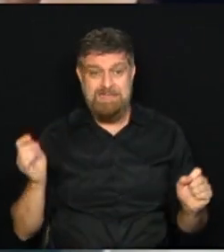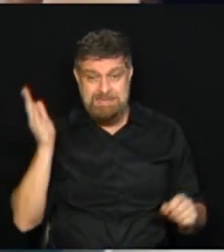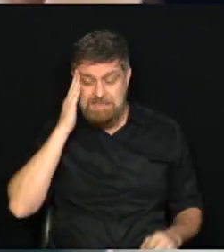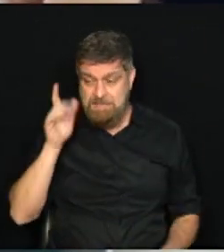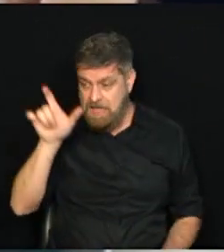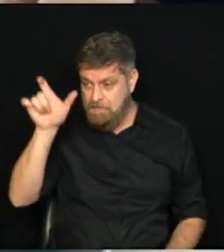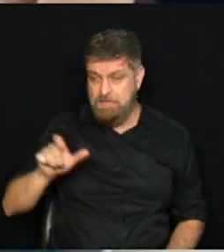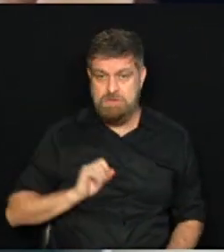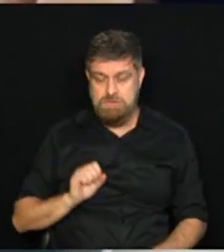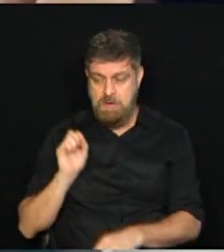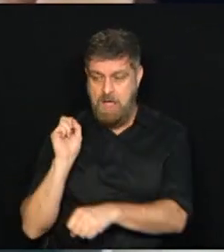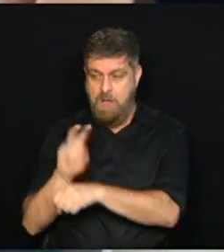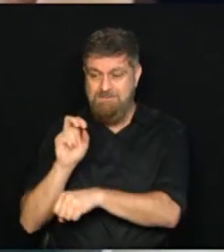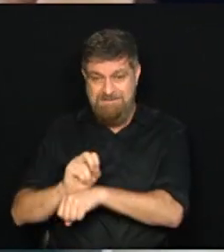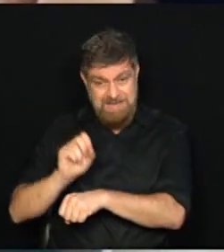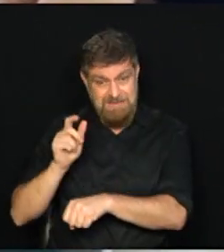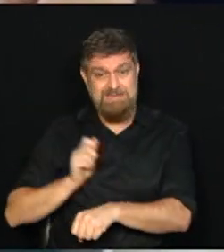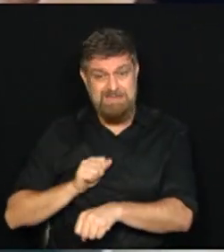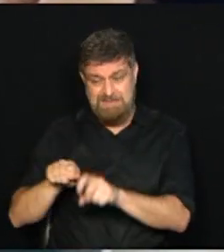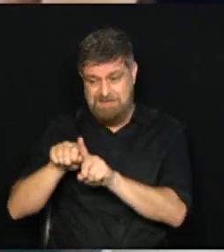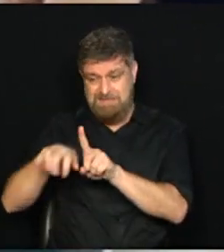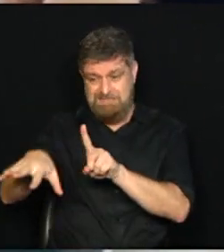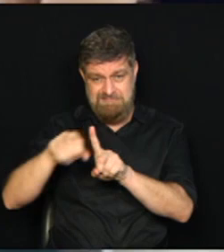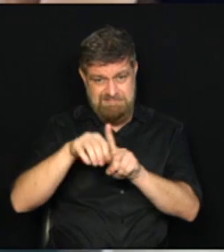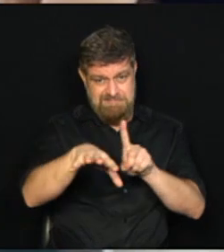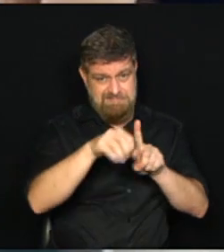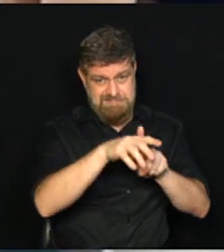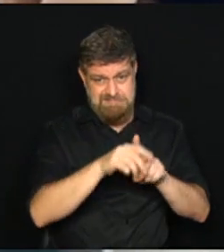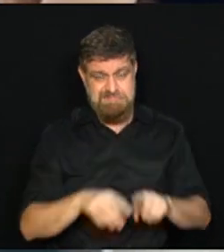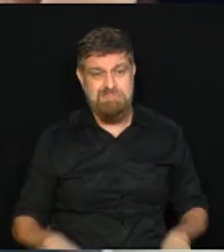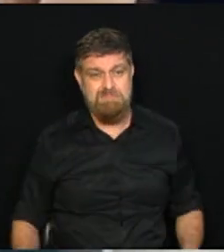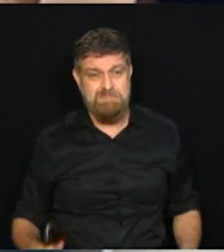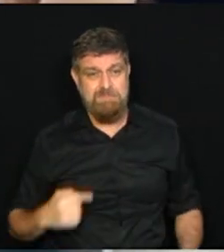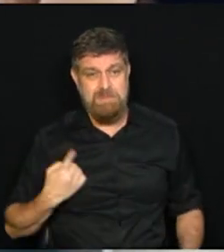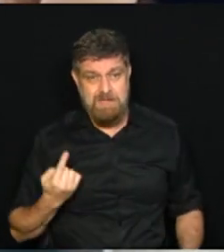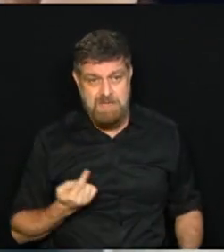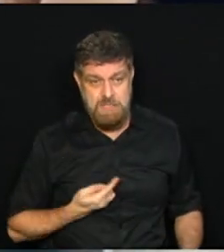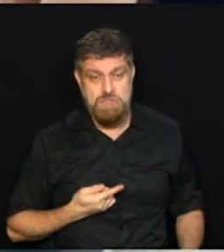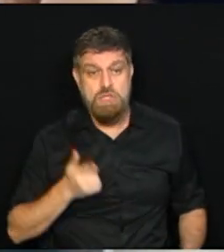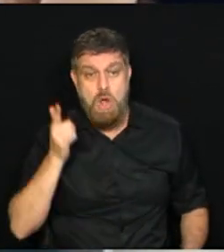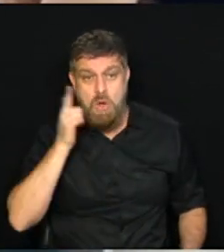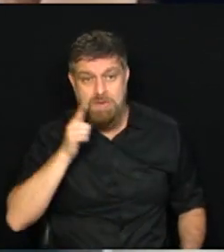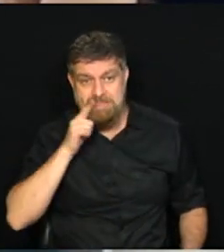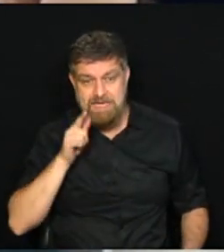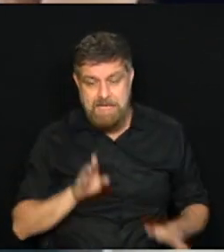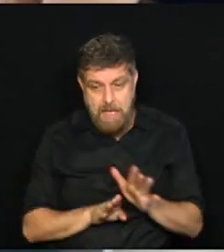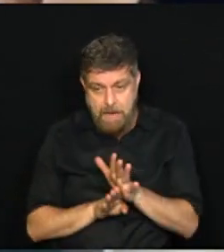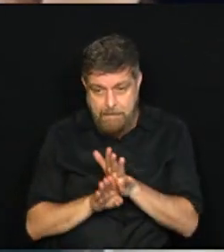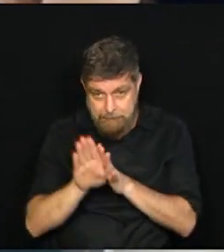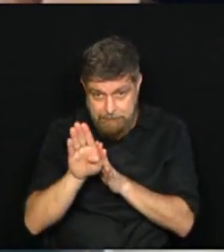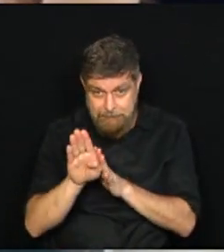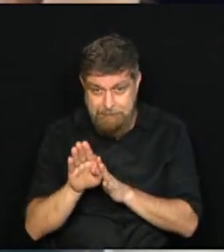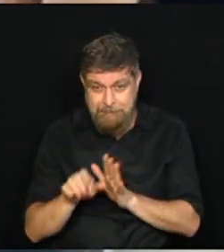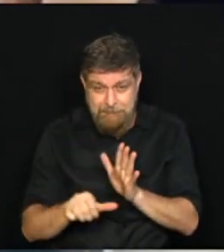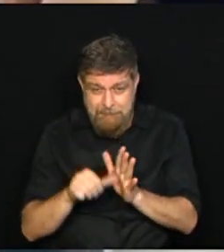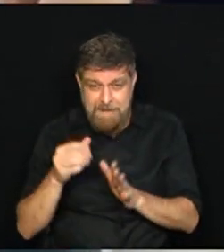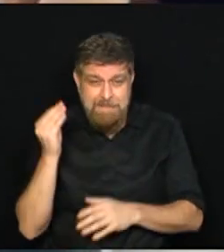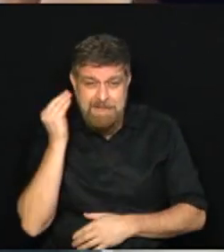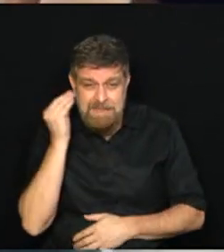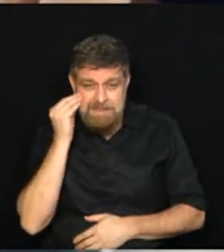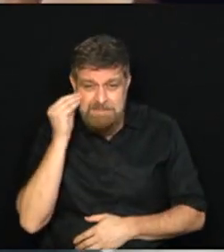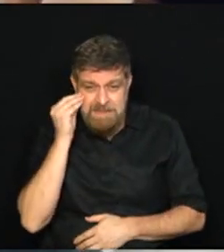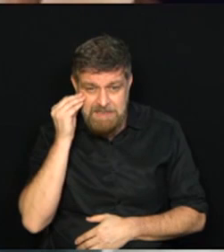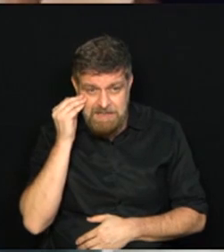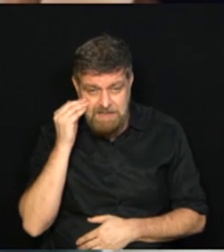tem um vírus no momento da exposição. E aí a gente vai começar um piloto na Sudoeste, assim que a gente conseguir